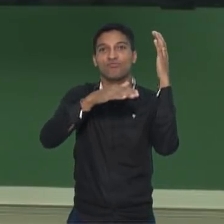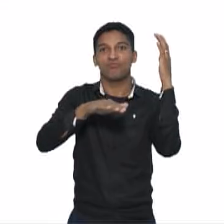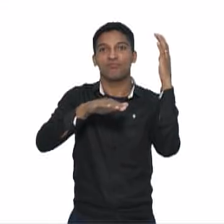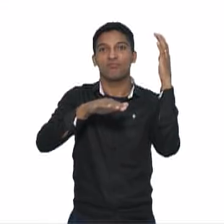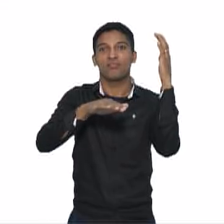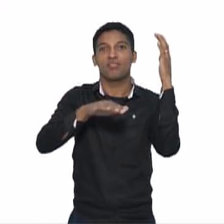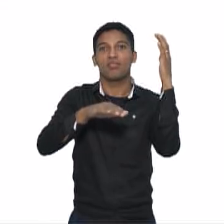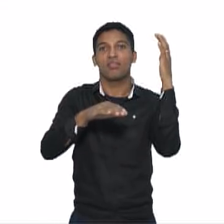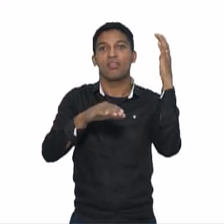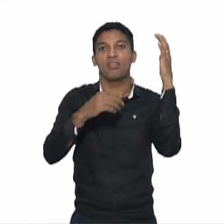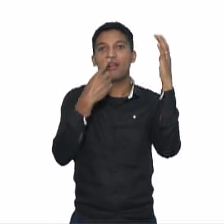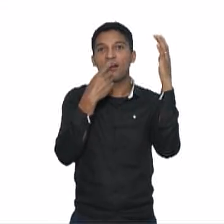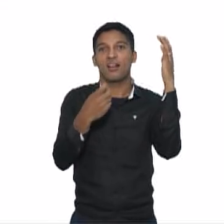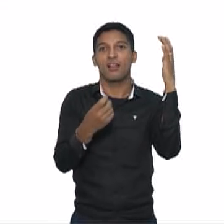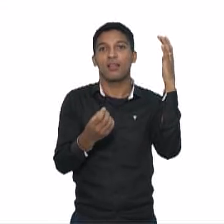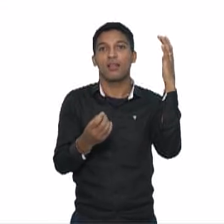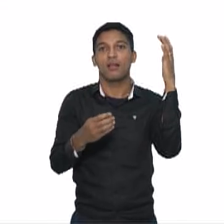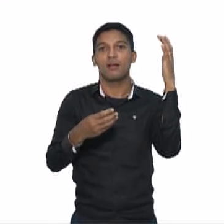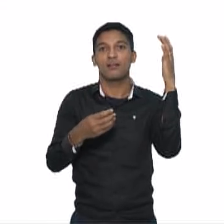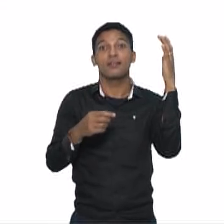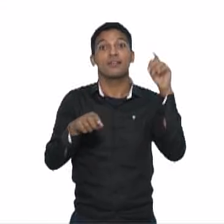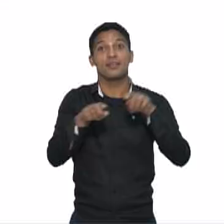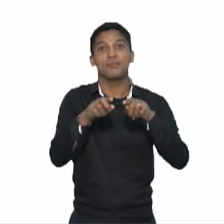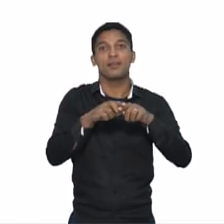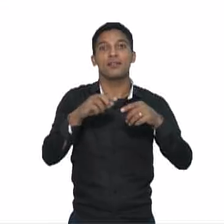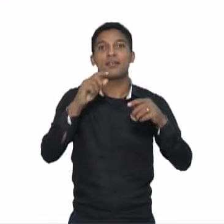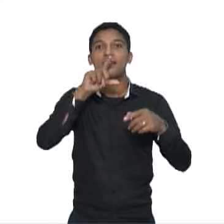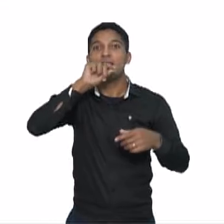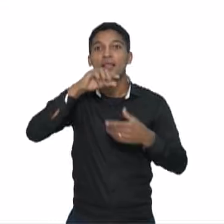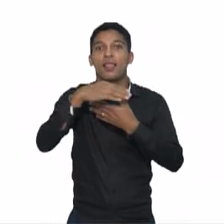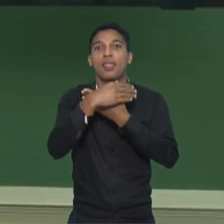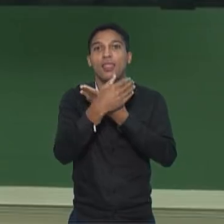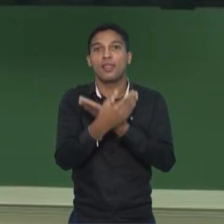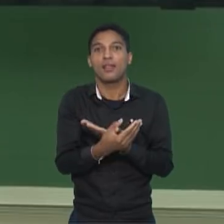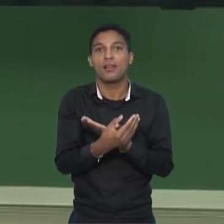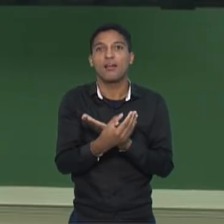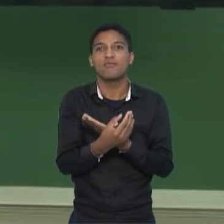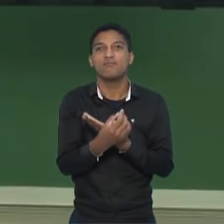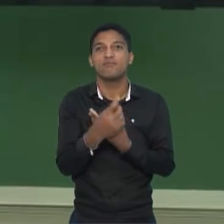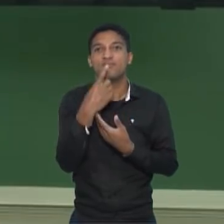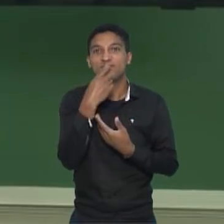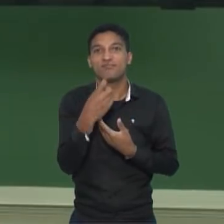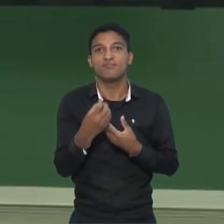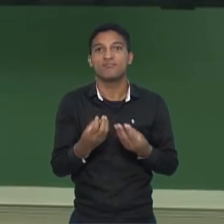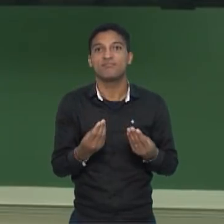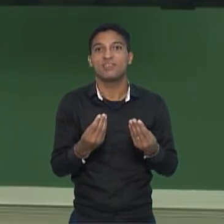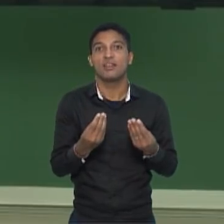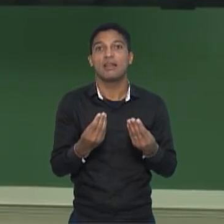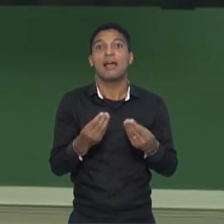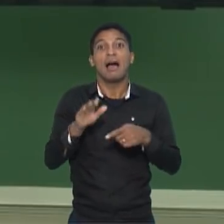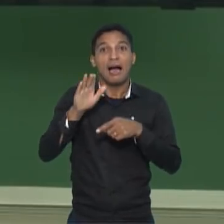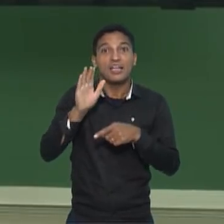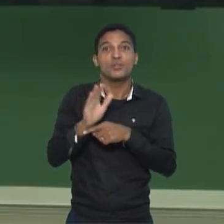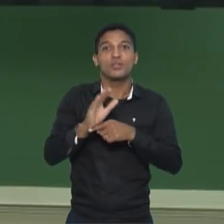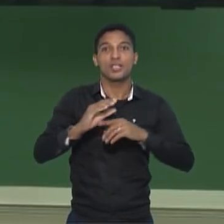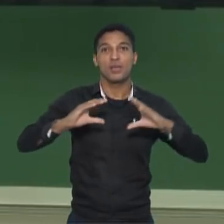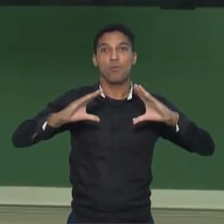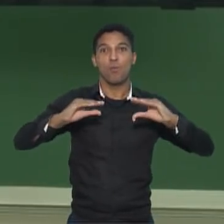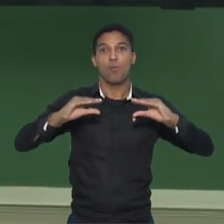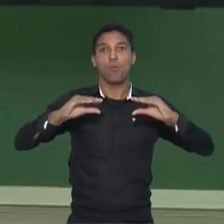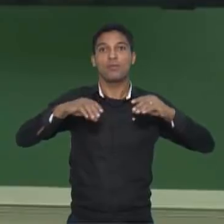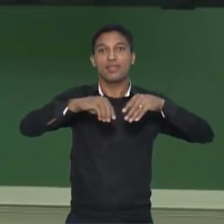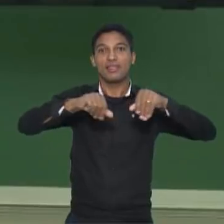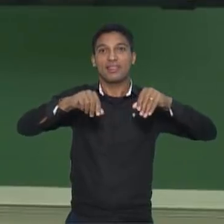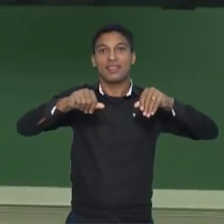contribui para a fertilidade do solo. Então, a opção é a letra C. Mas vamos entender por que a